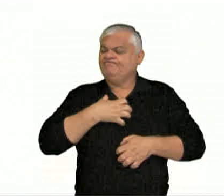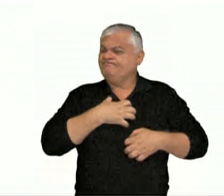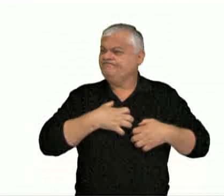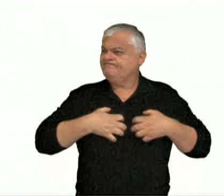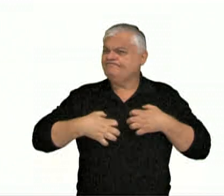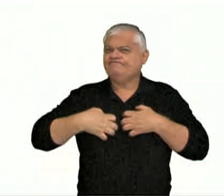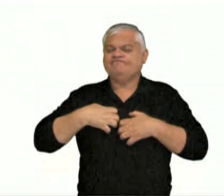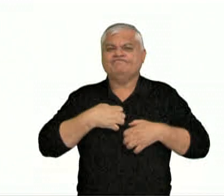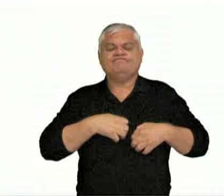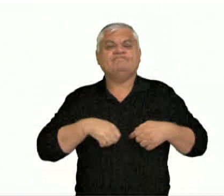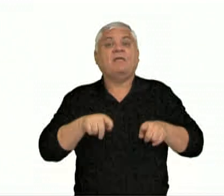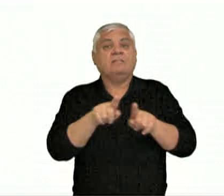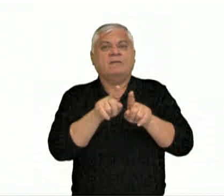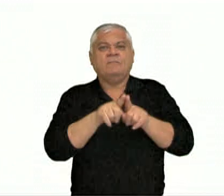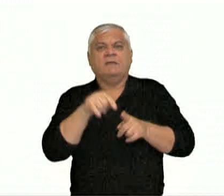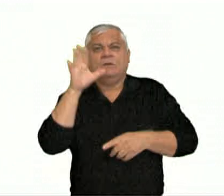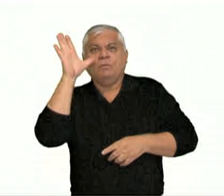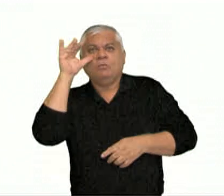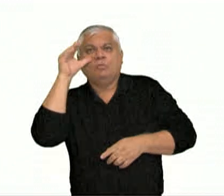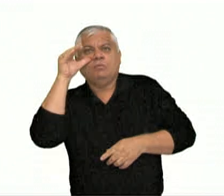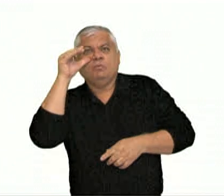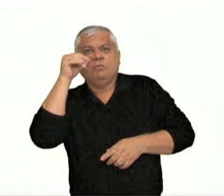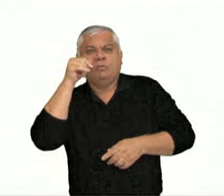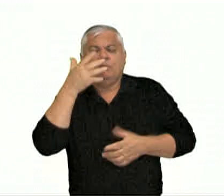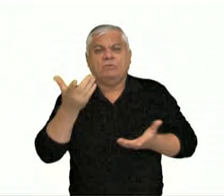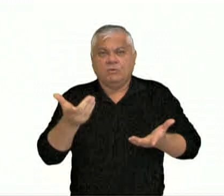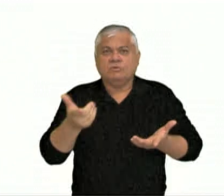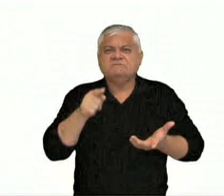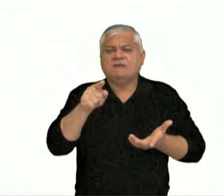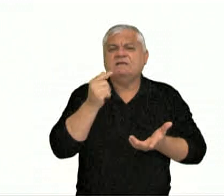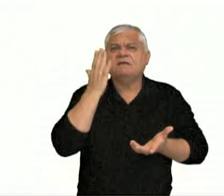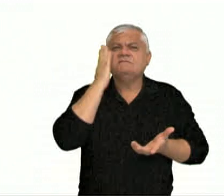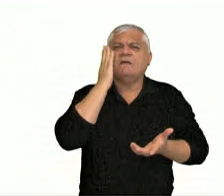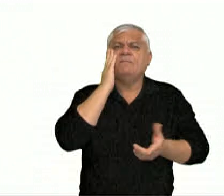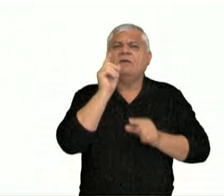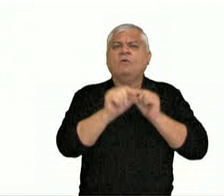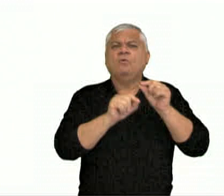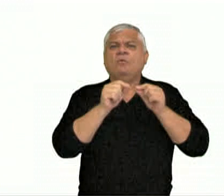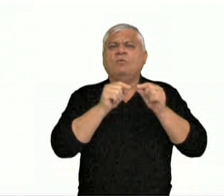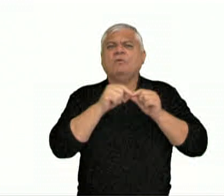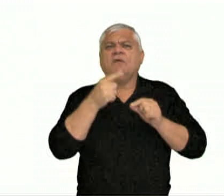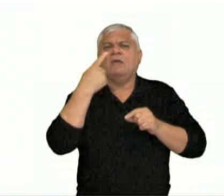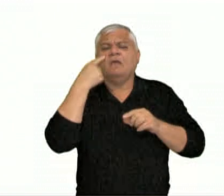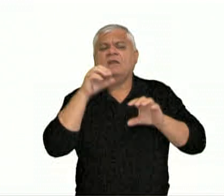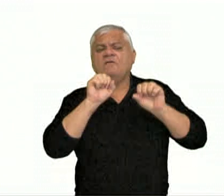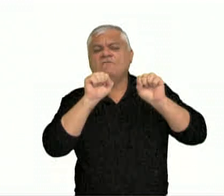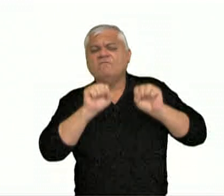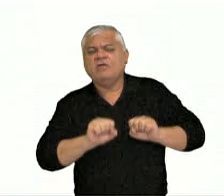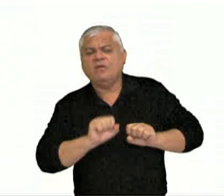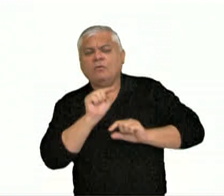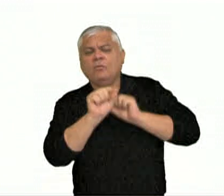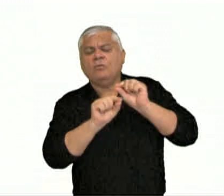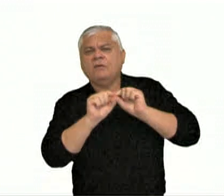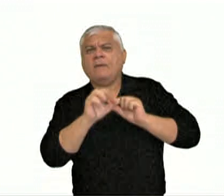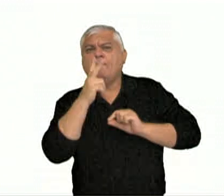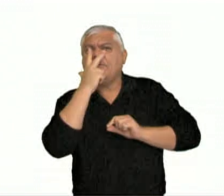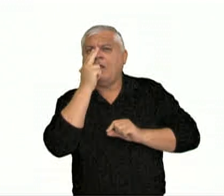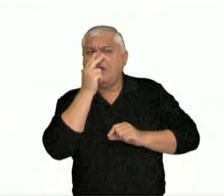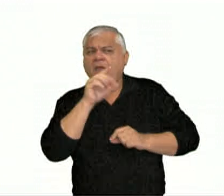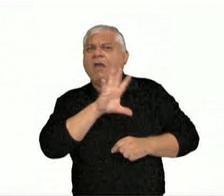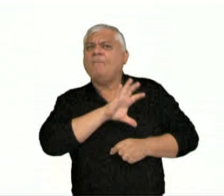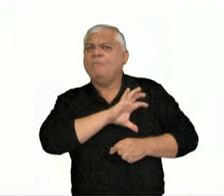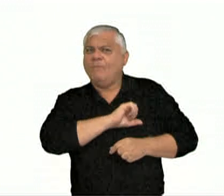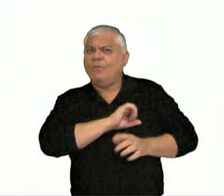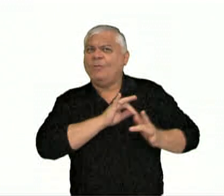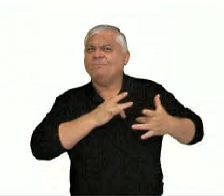tempo que de curiosidade. Não podia negar que estava assistindo a um ato de rara dedicação. E